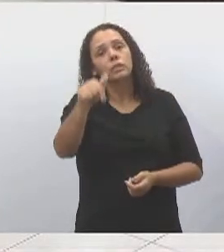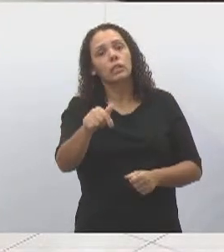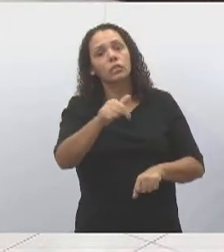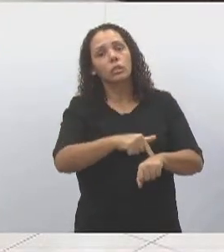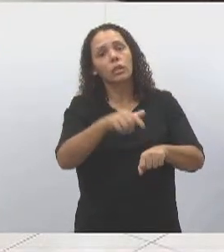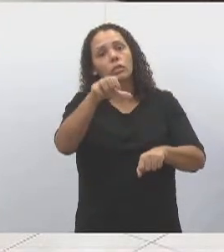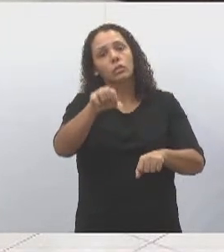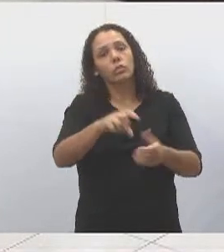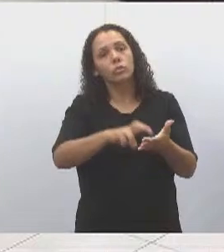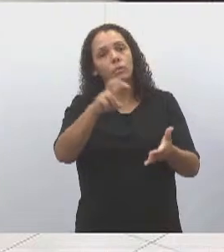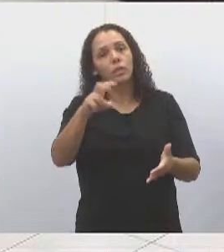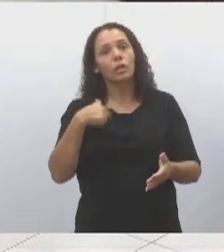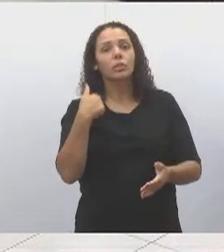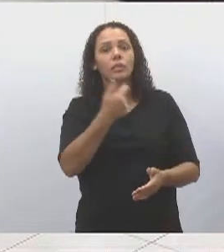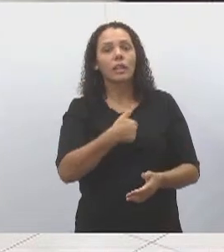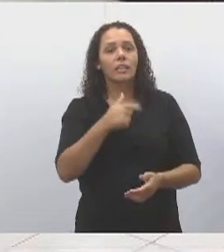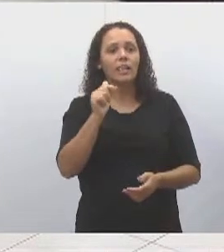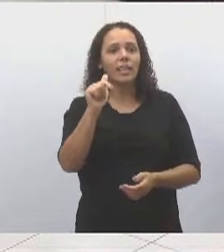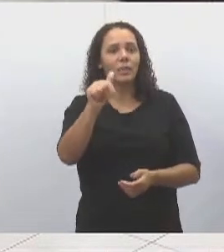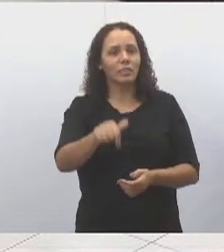manhã,